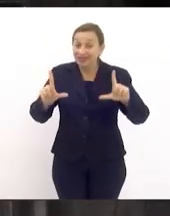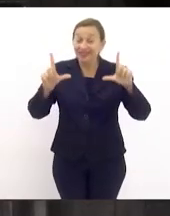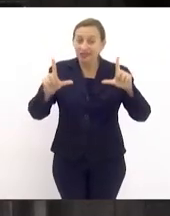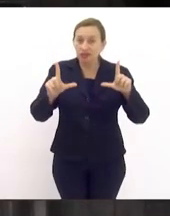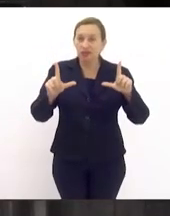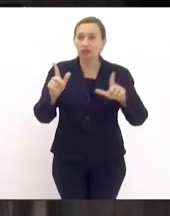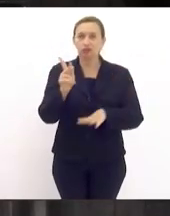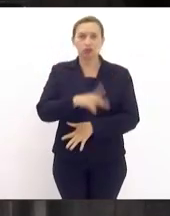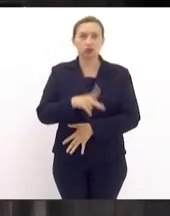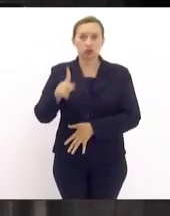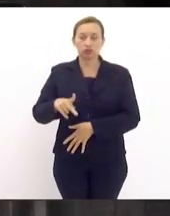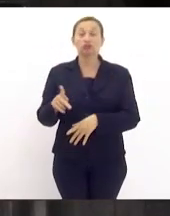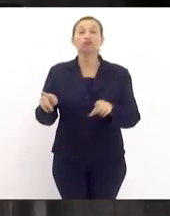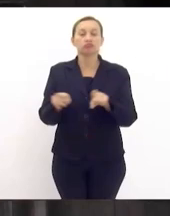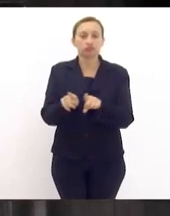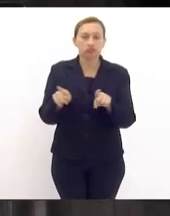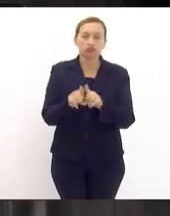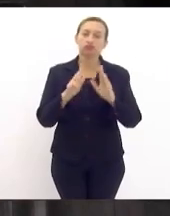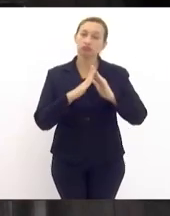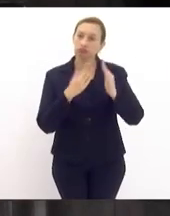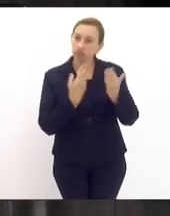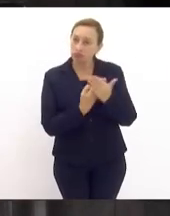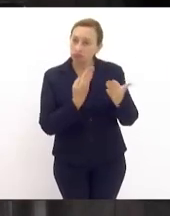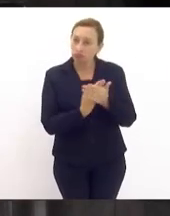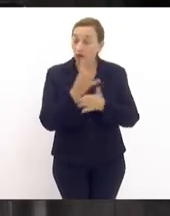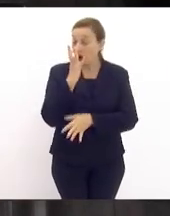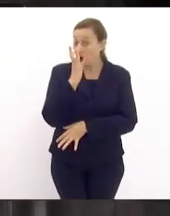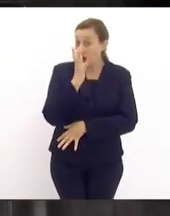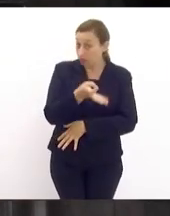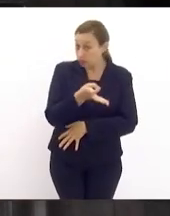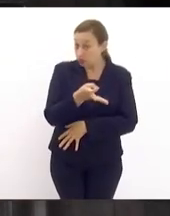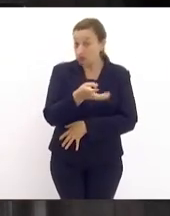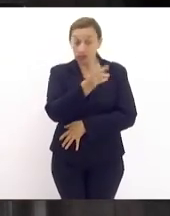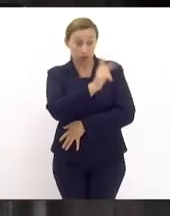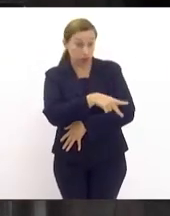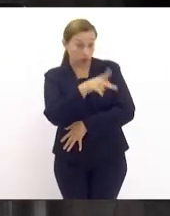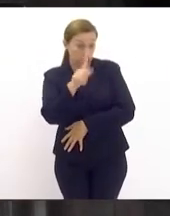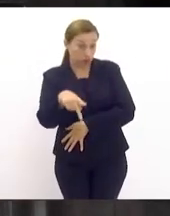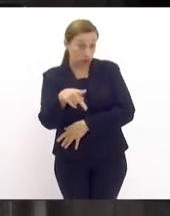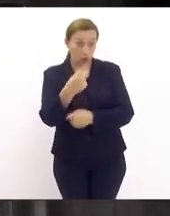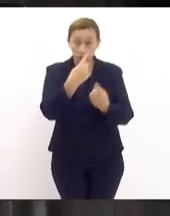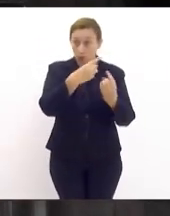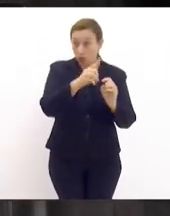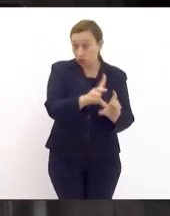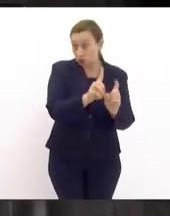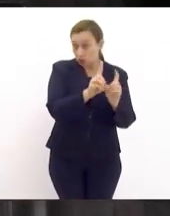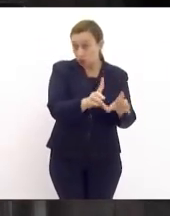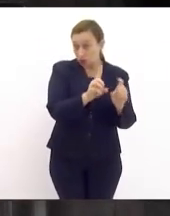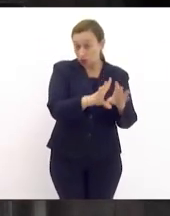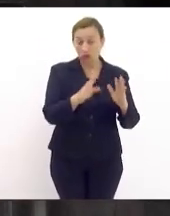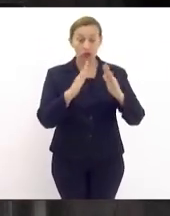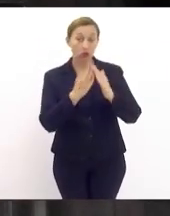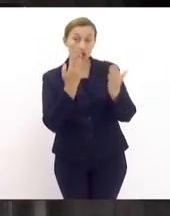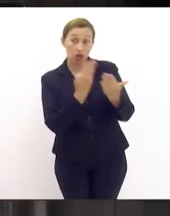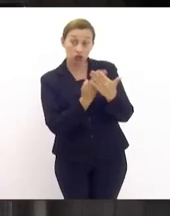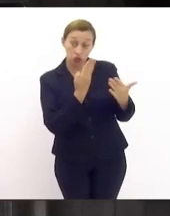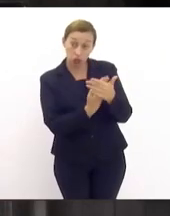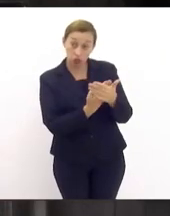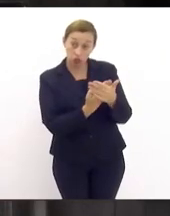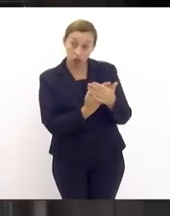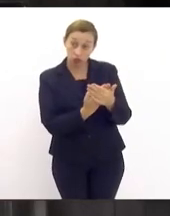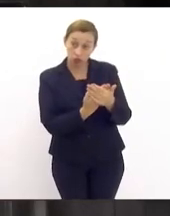e expõe essa escola, acusando a professora de doutrinação e a escola